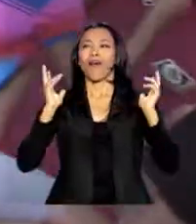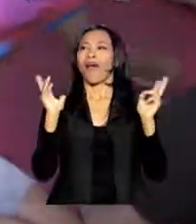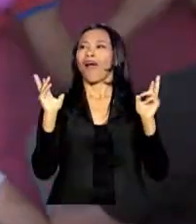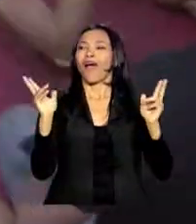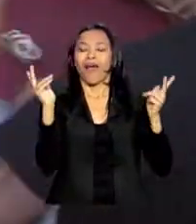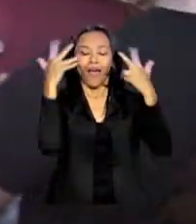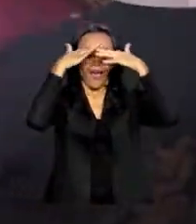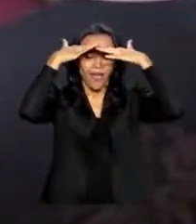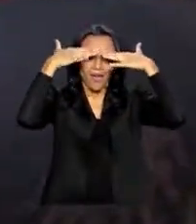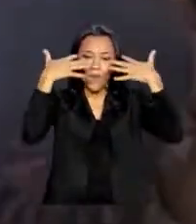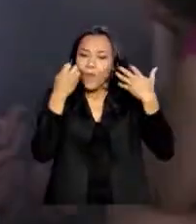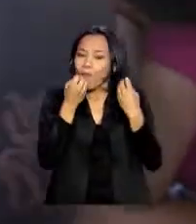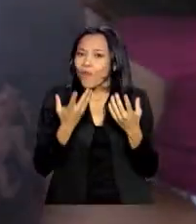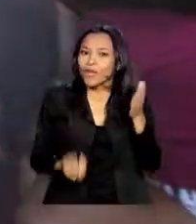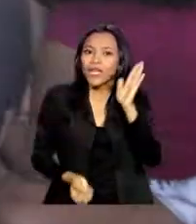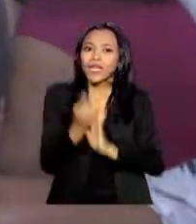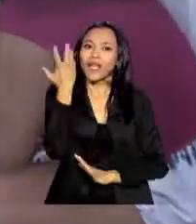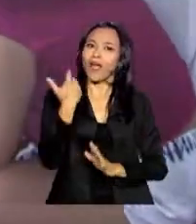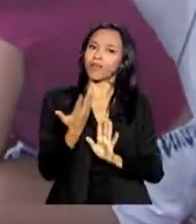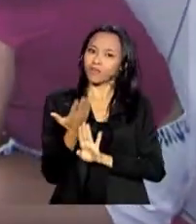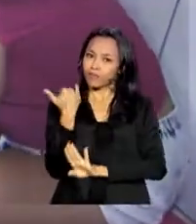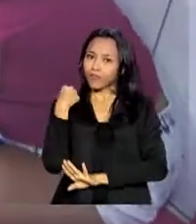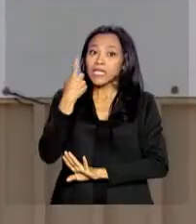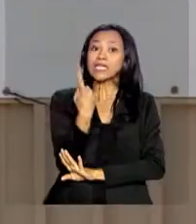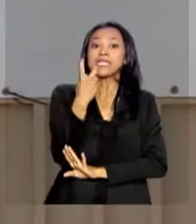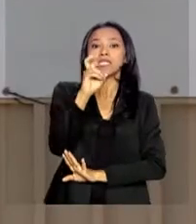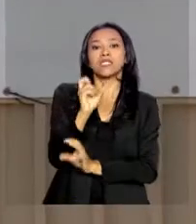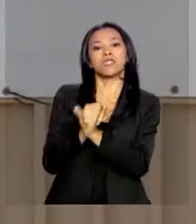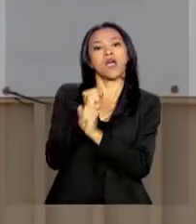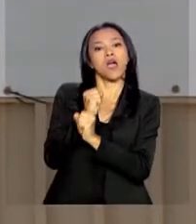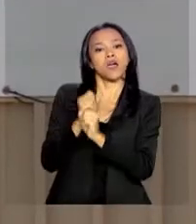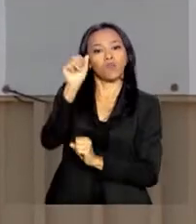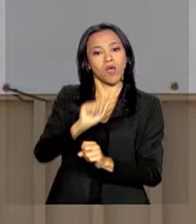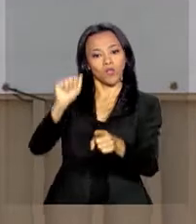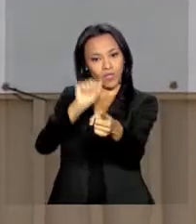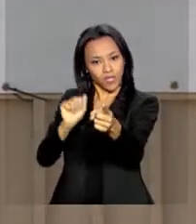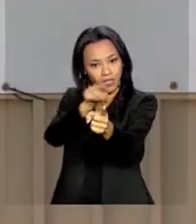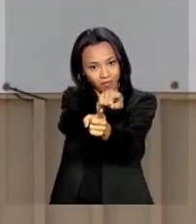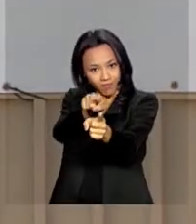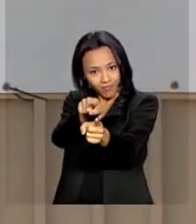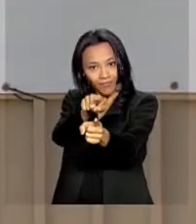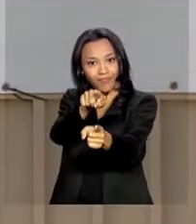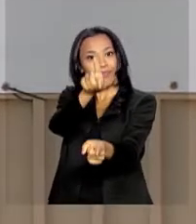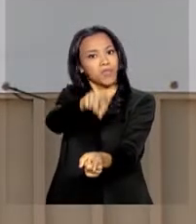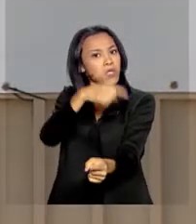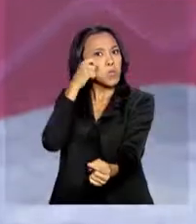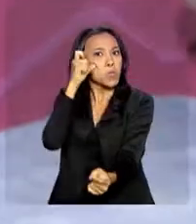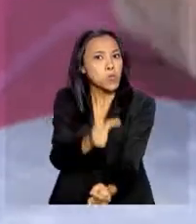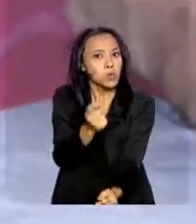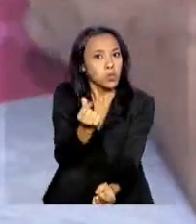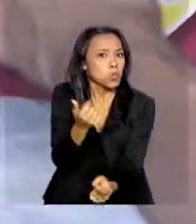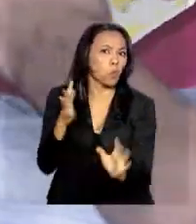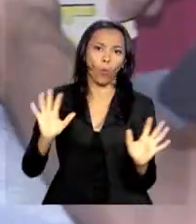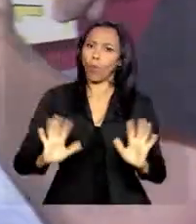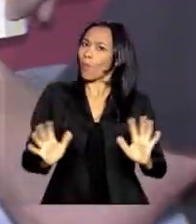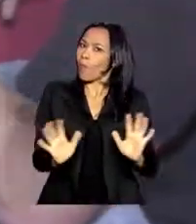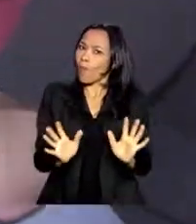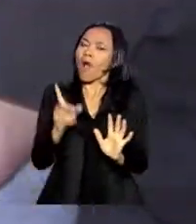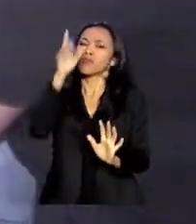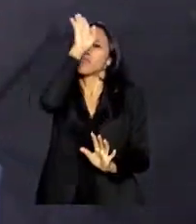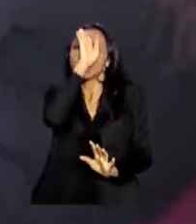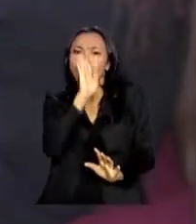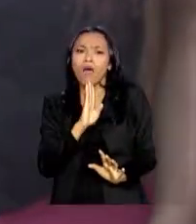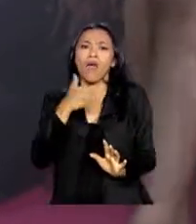educativo criado há 15 anos por uma associação cultural chamada luta do criarte sem fins lucrativos e que atende